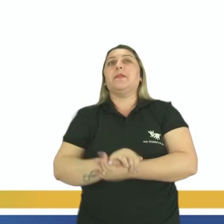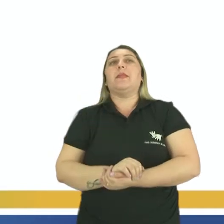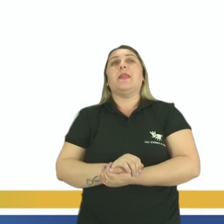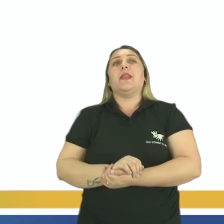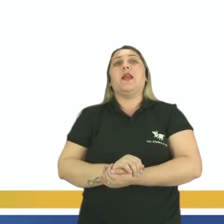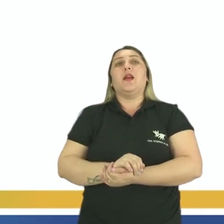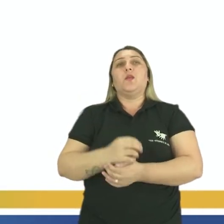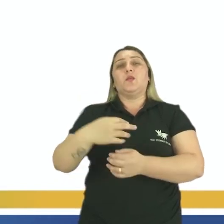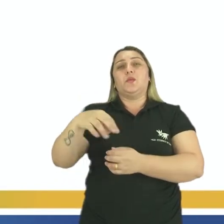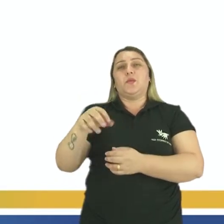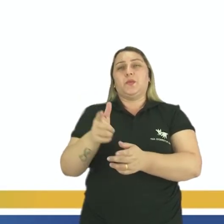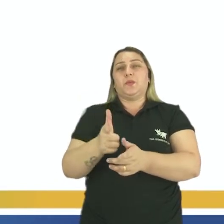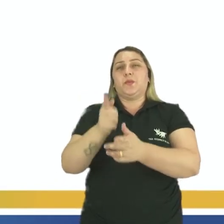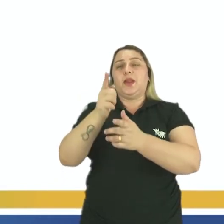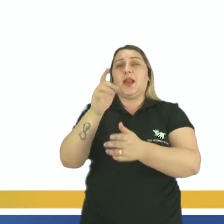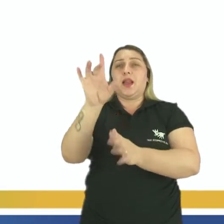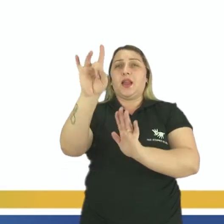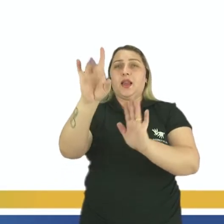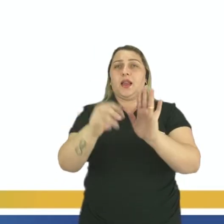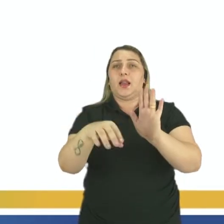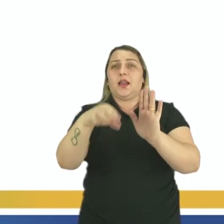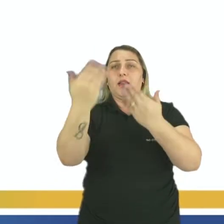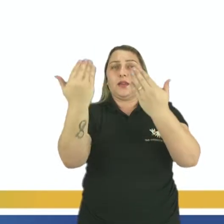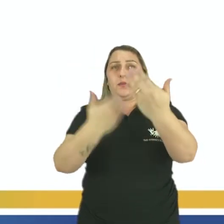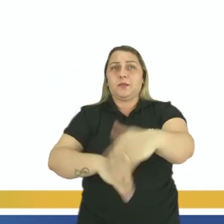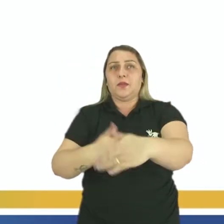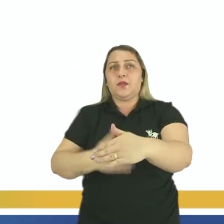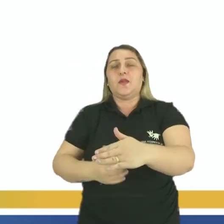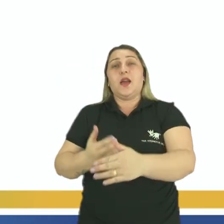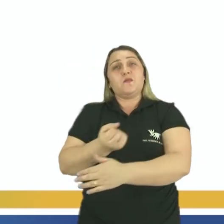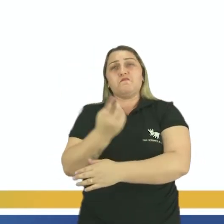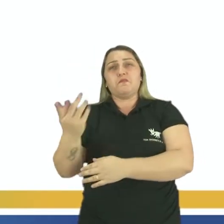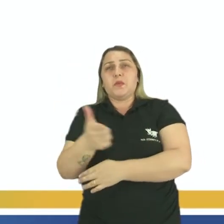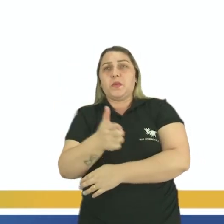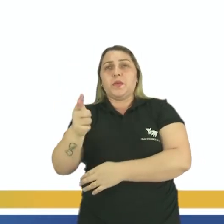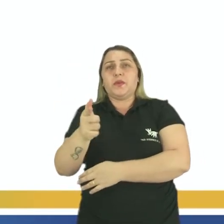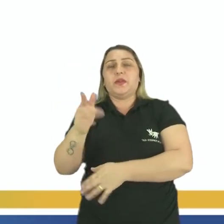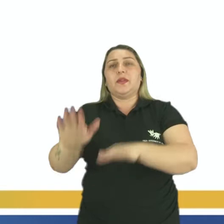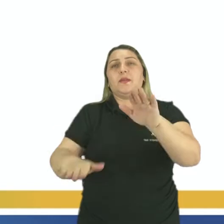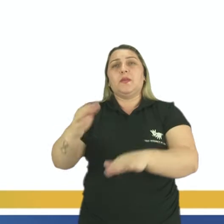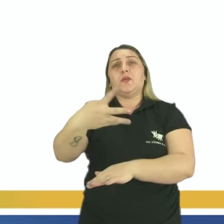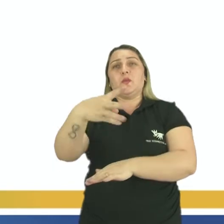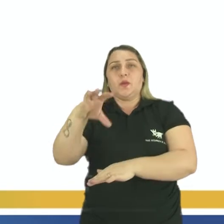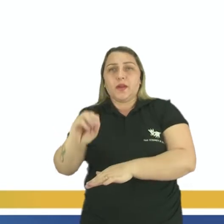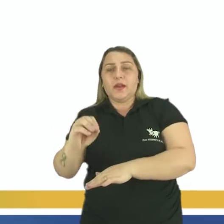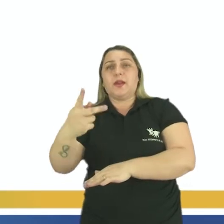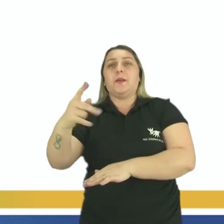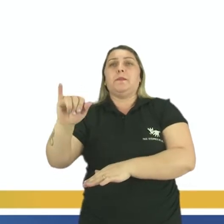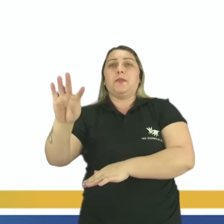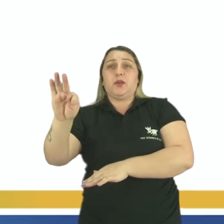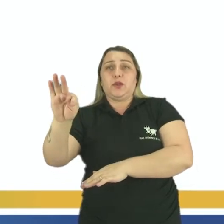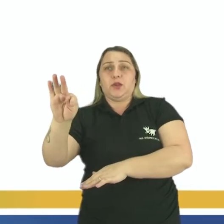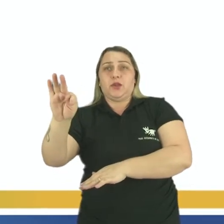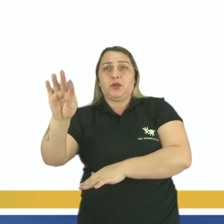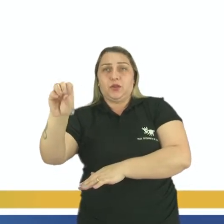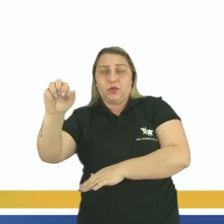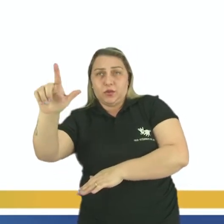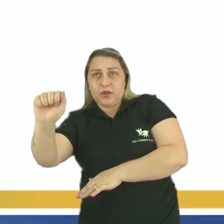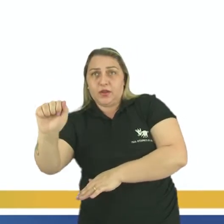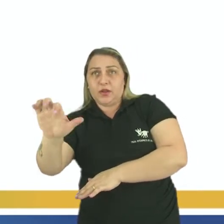aos tiros, em cada prova a quantidade de disparos varia. 40 na pistola de ar, 10